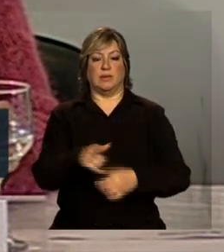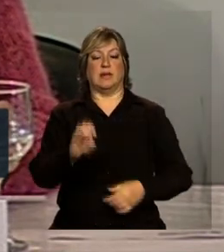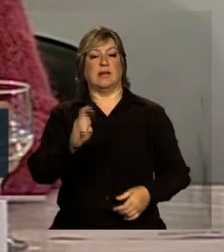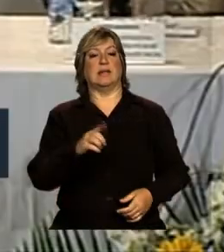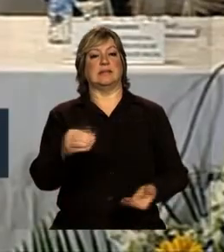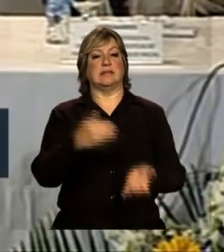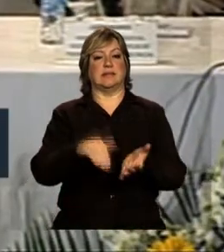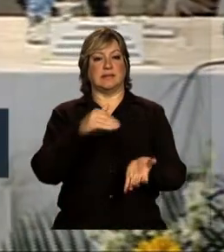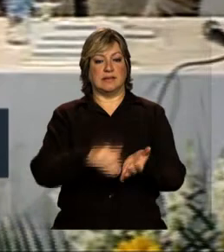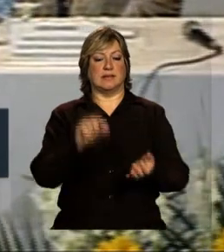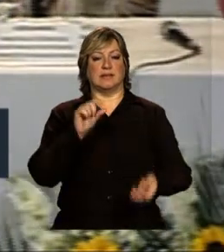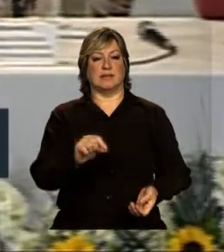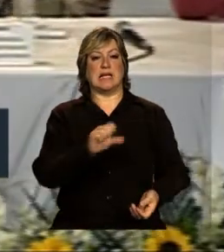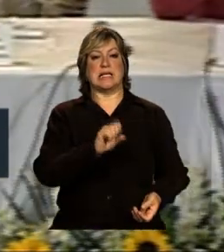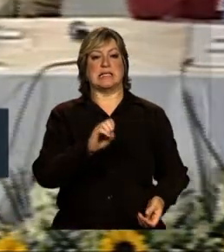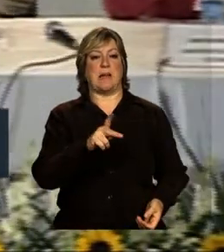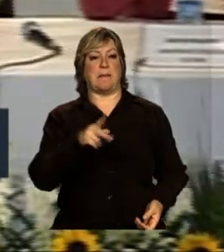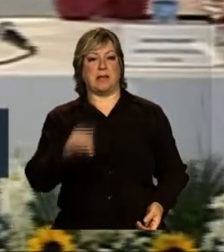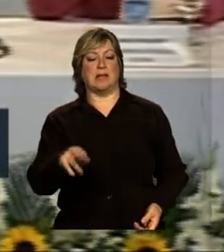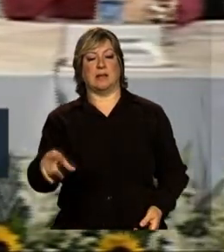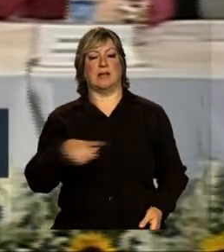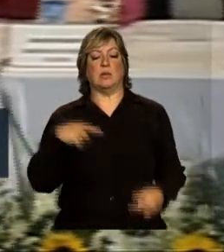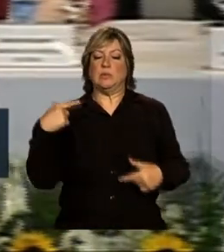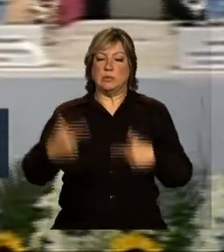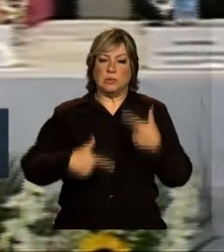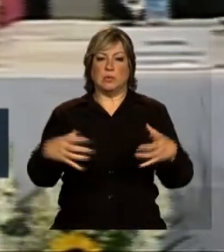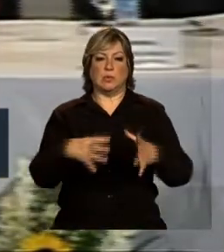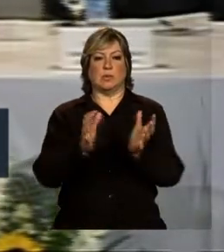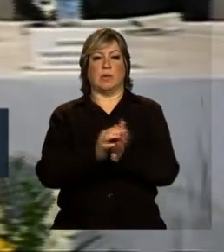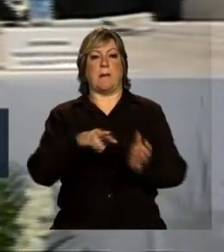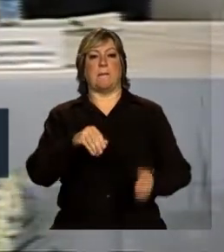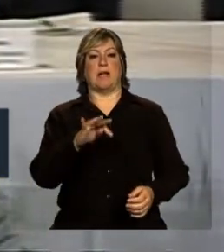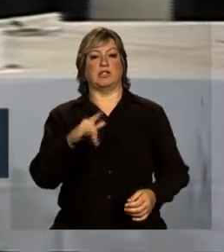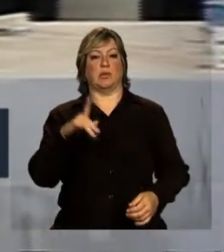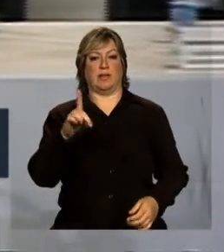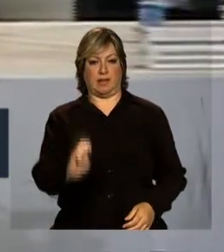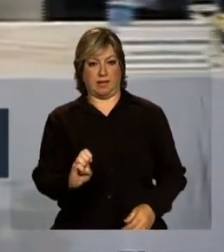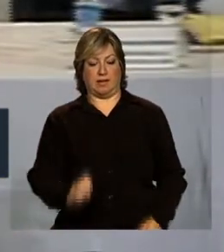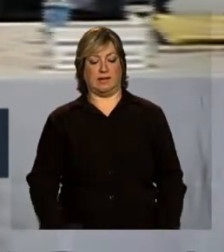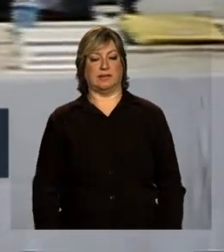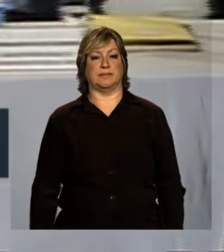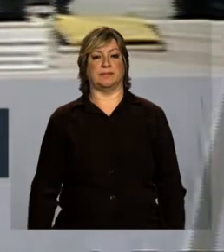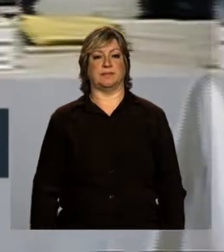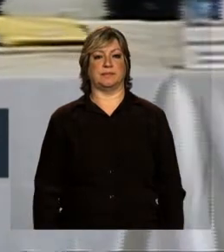ex-secretária do CEPIR e militante do Movimento Negro, Matilde Ribeiro.